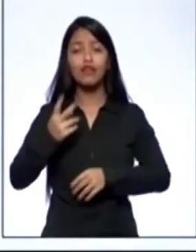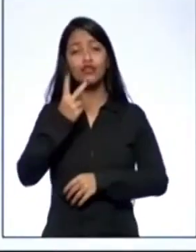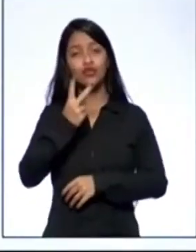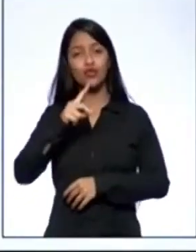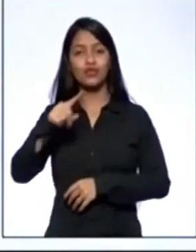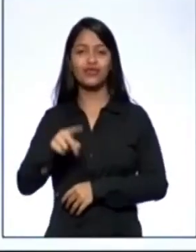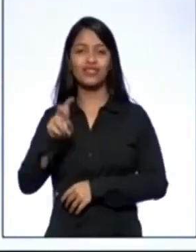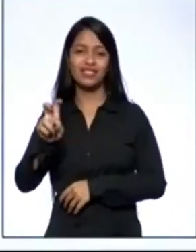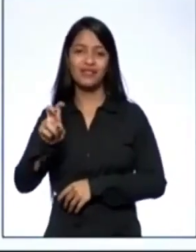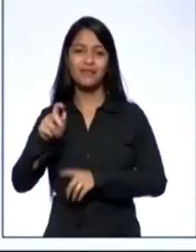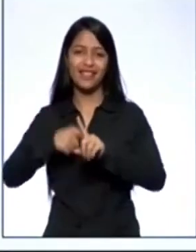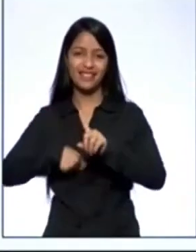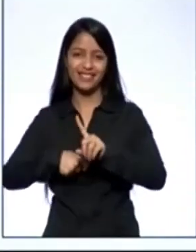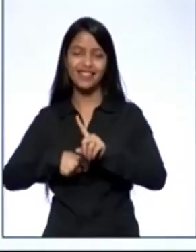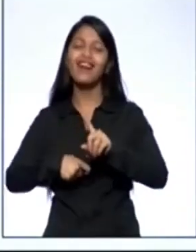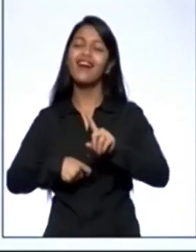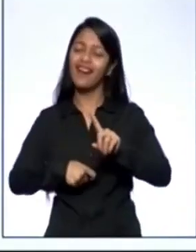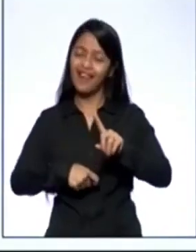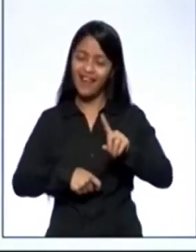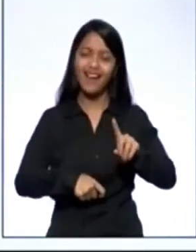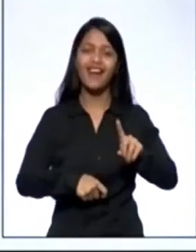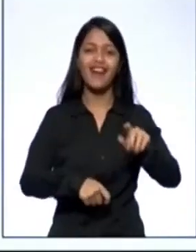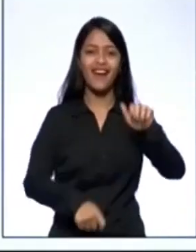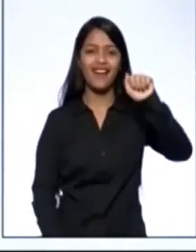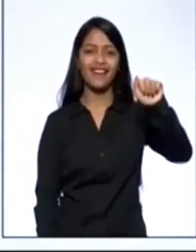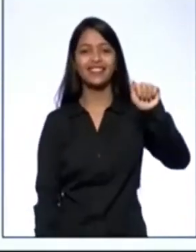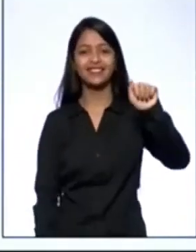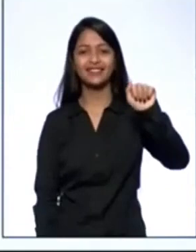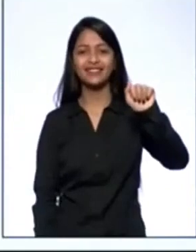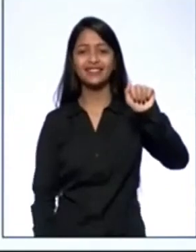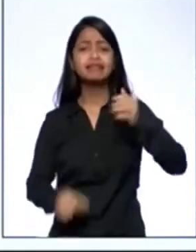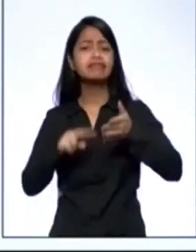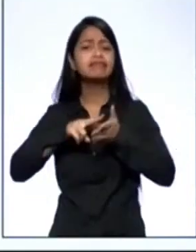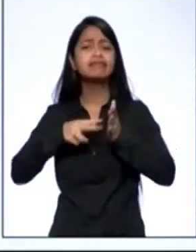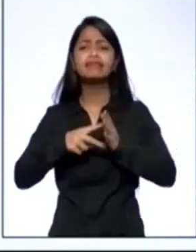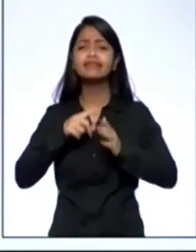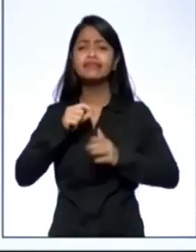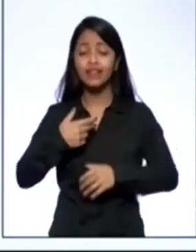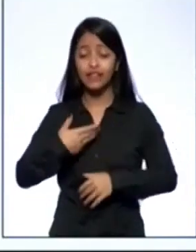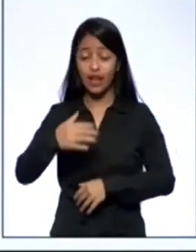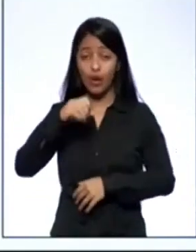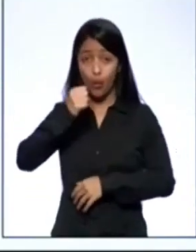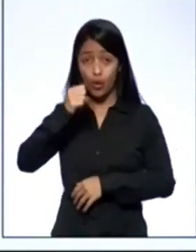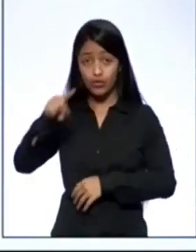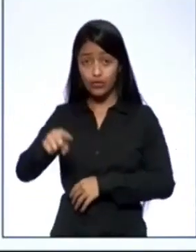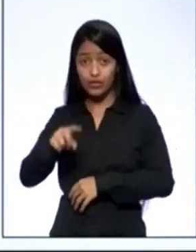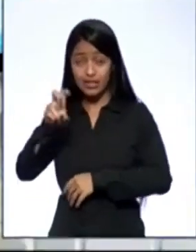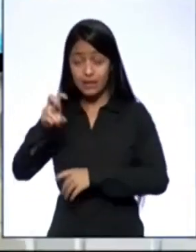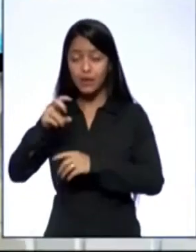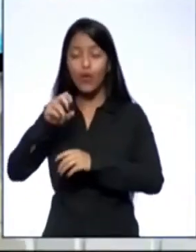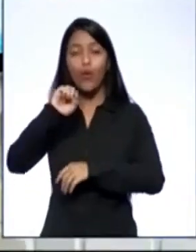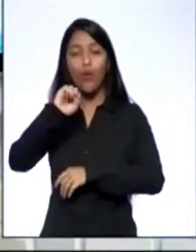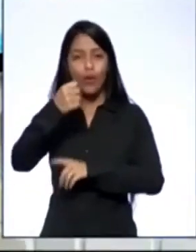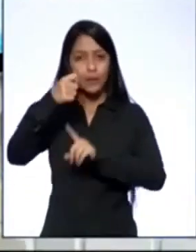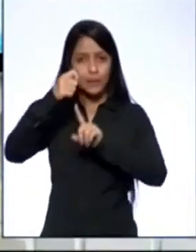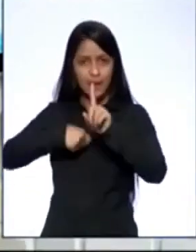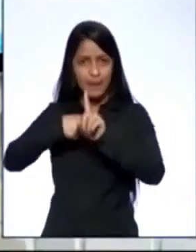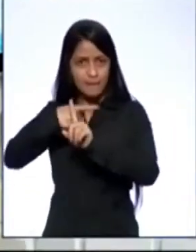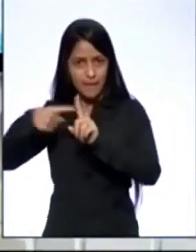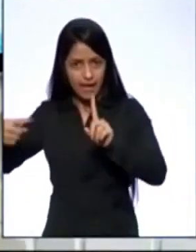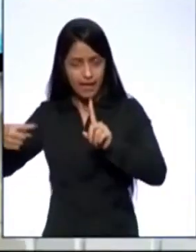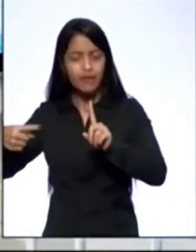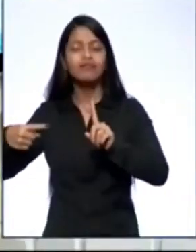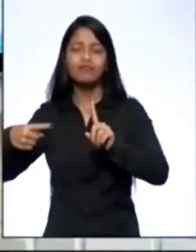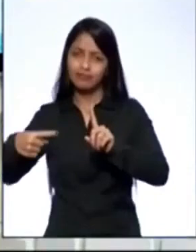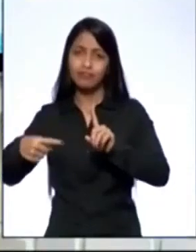letra a e quer dizer que daqui oito meses e meio vai chegar no zero por cento mas que ele pediu ele pediu